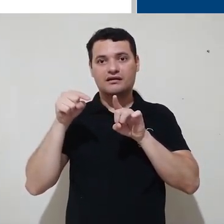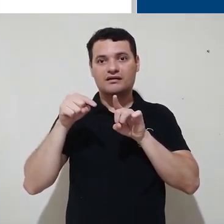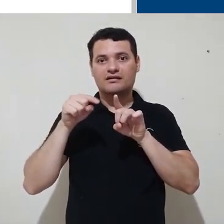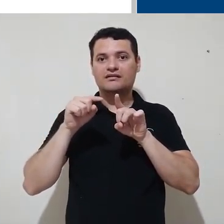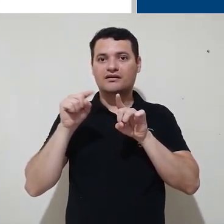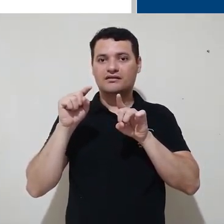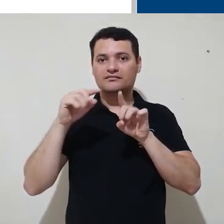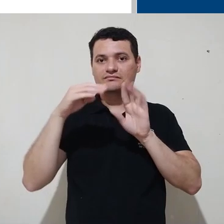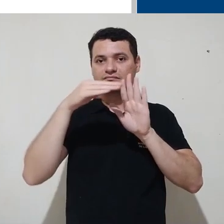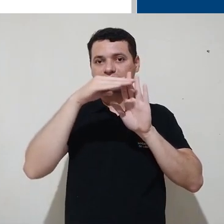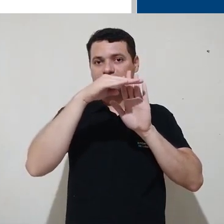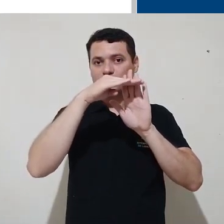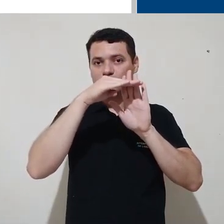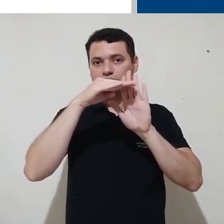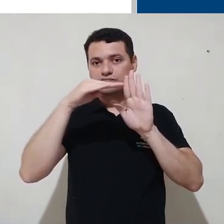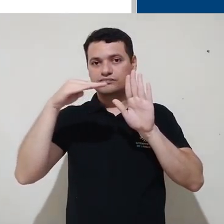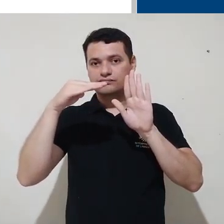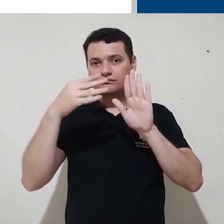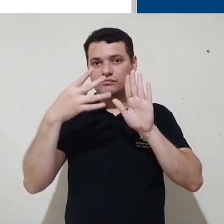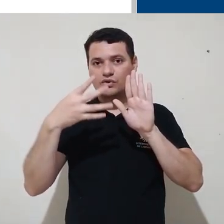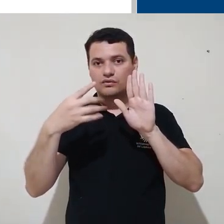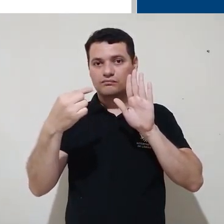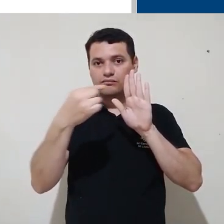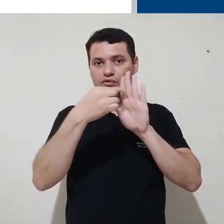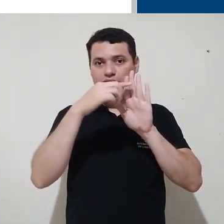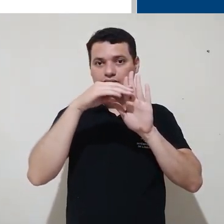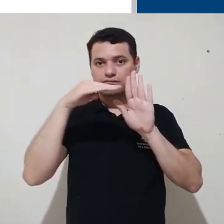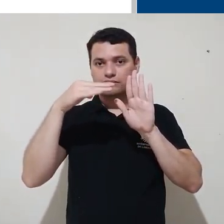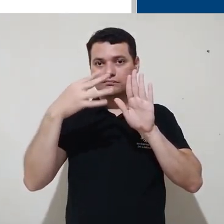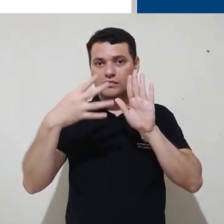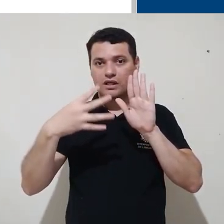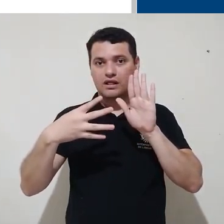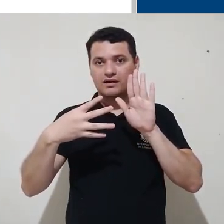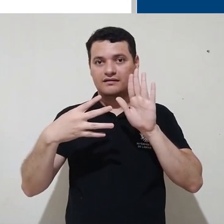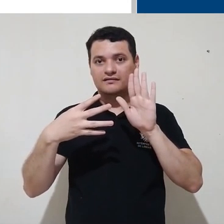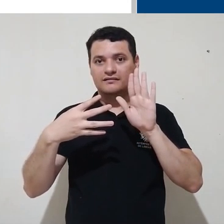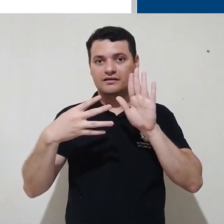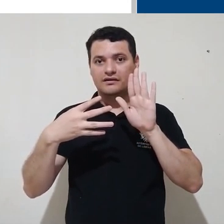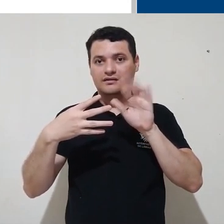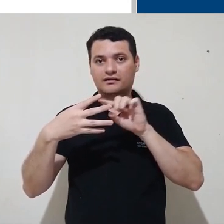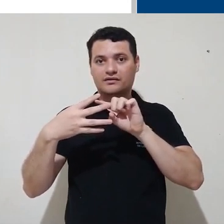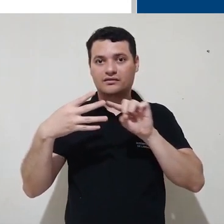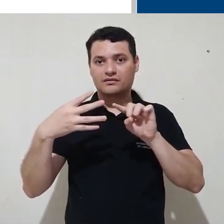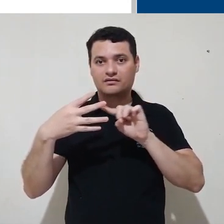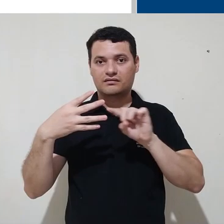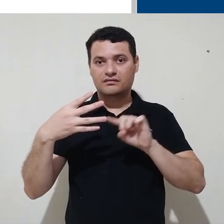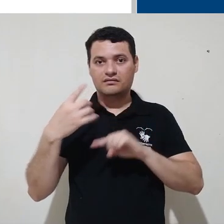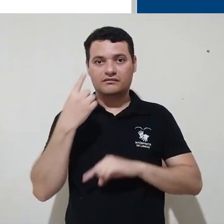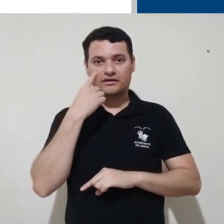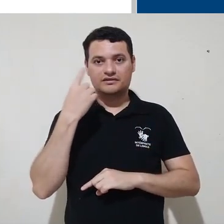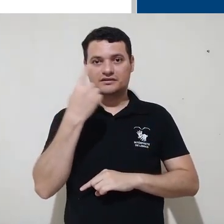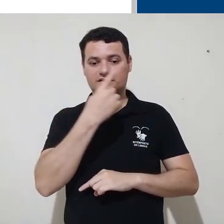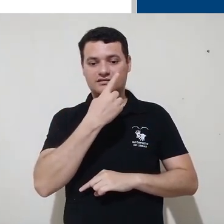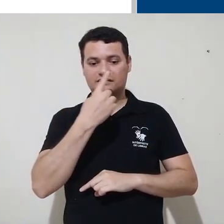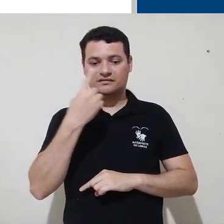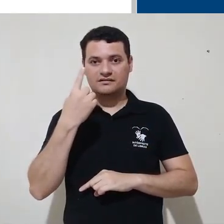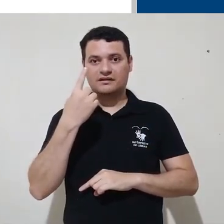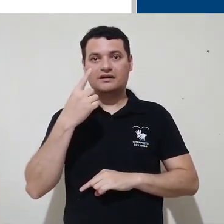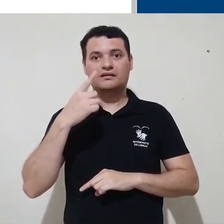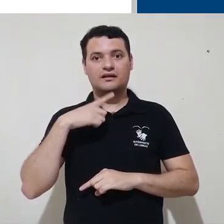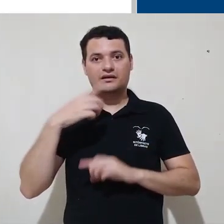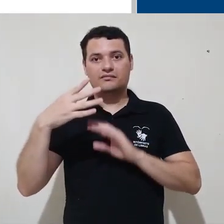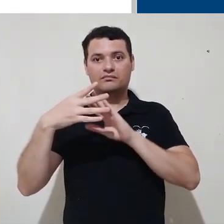ficar novamente para contrair e é dentro dessa outra categoria eu respondi indo eu posso